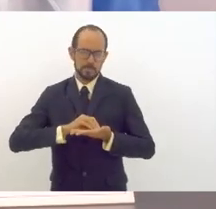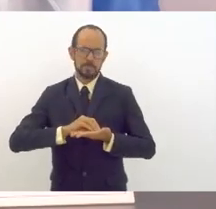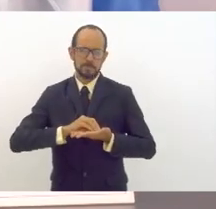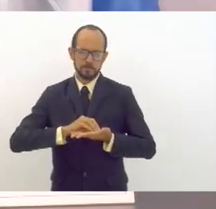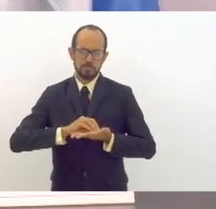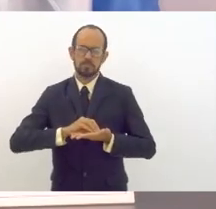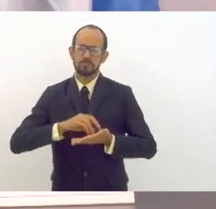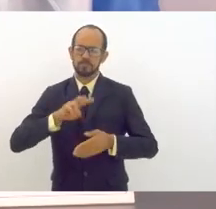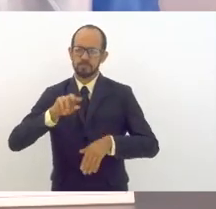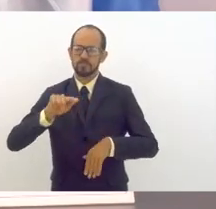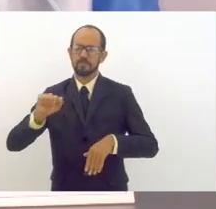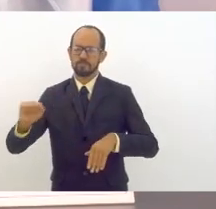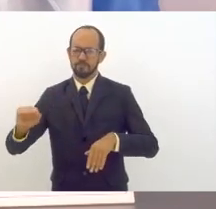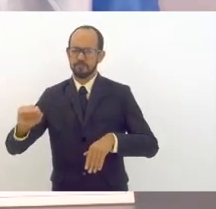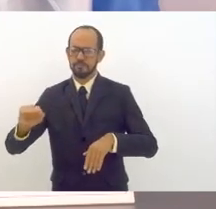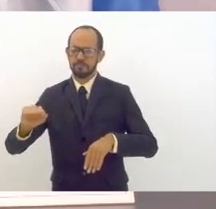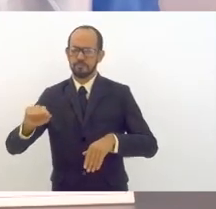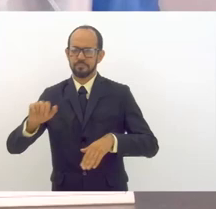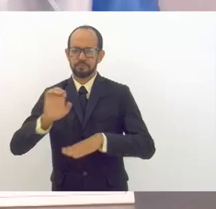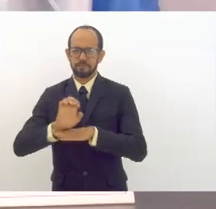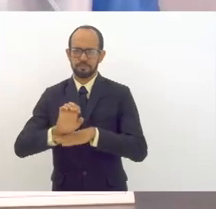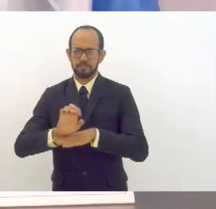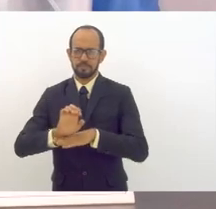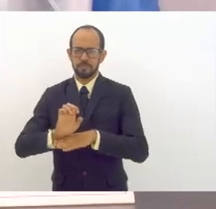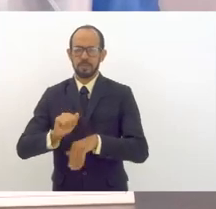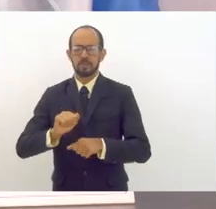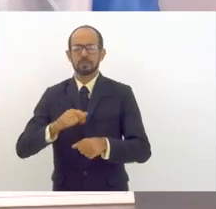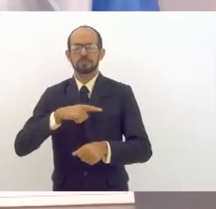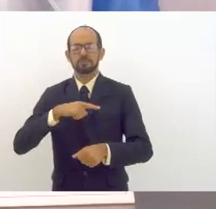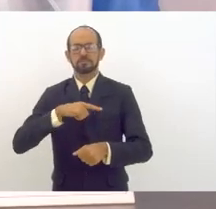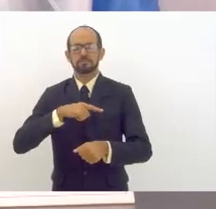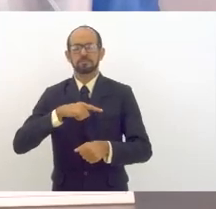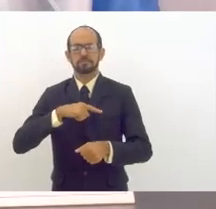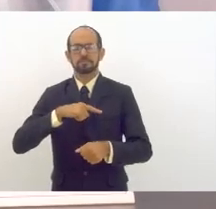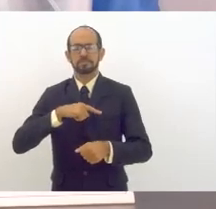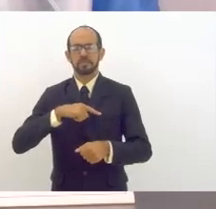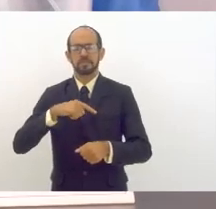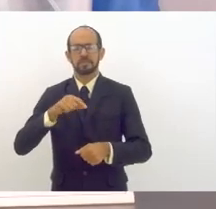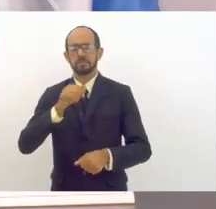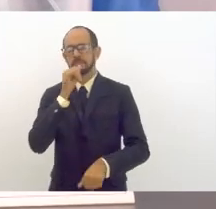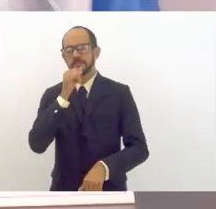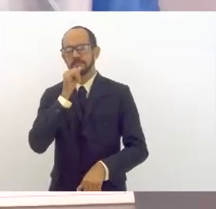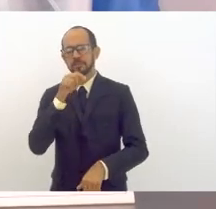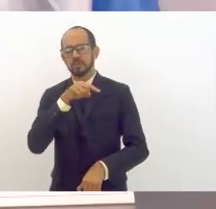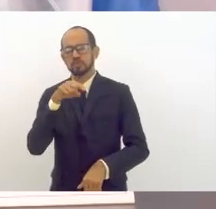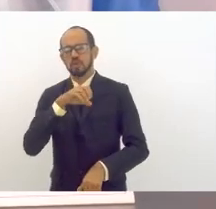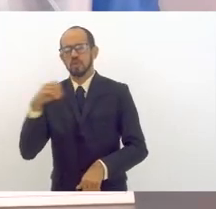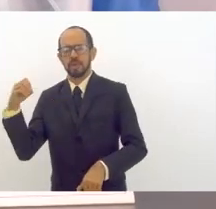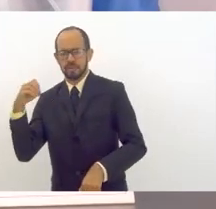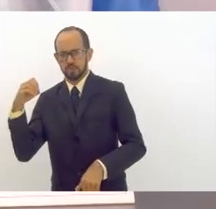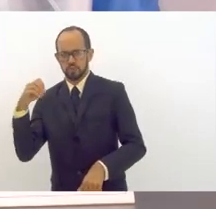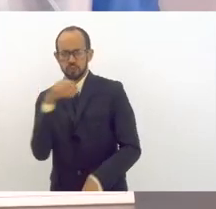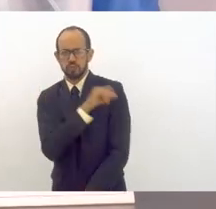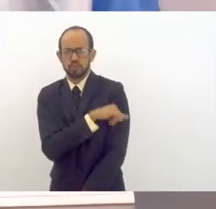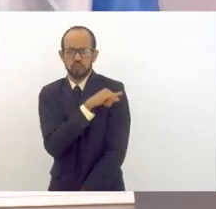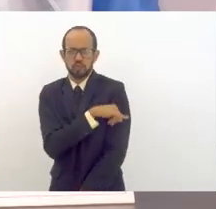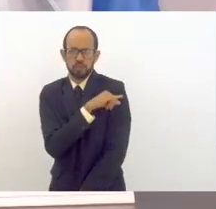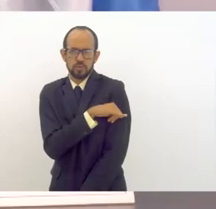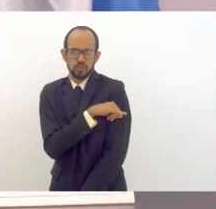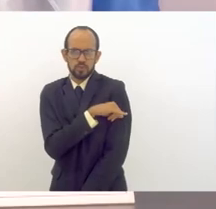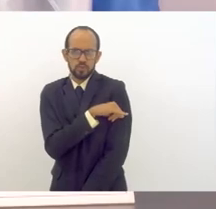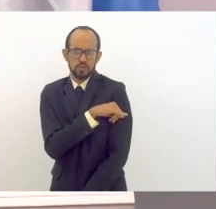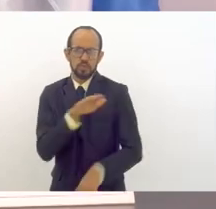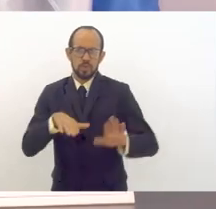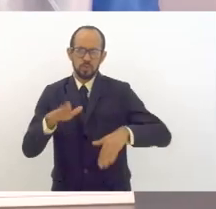de vaga na rede estadual. Por exemplo, a gente tem uma carência na zona oeste da cidade do Rio de Janeiro, talvez seja a hora mais